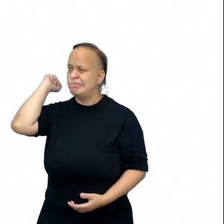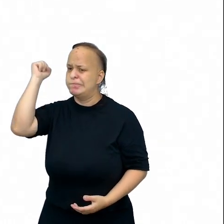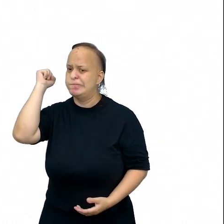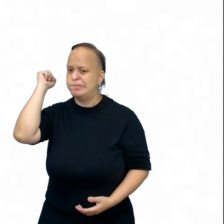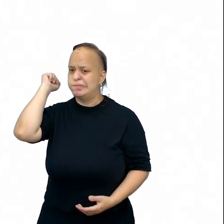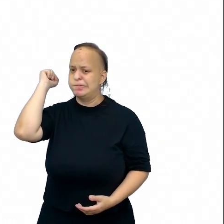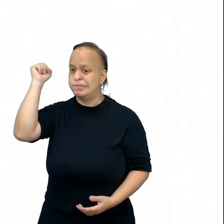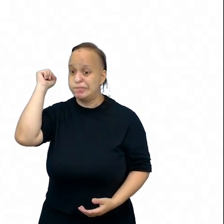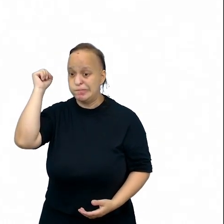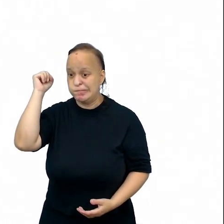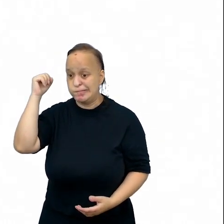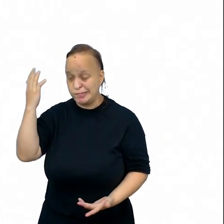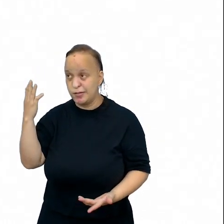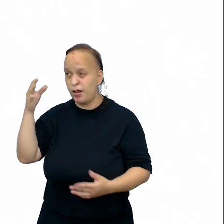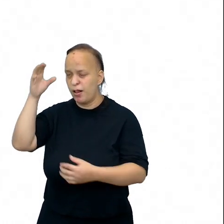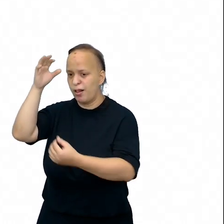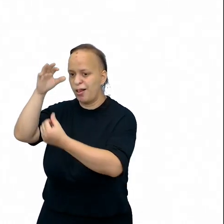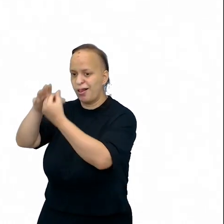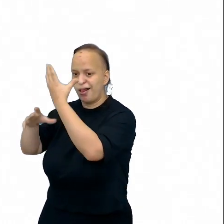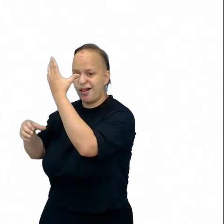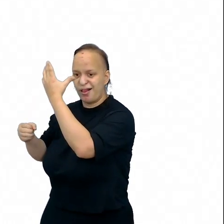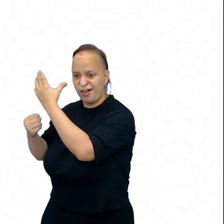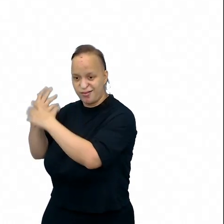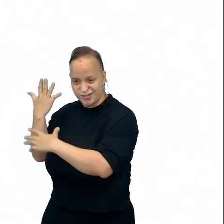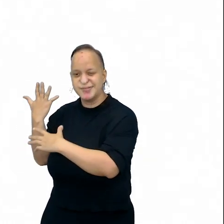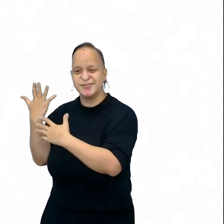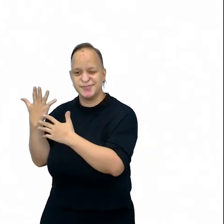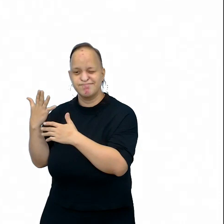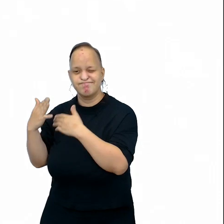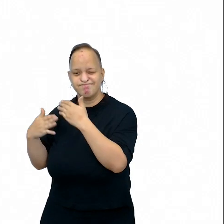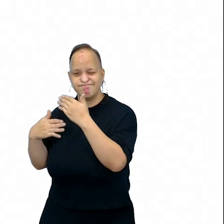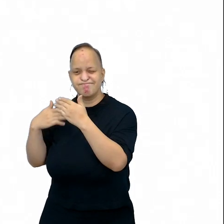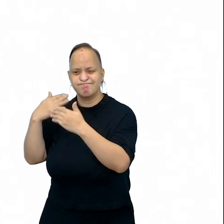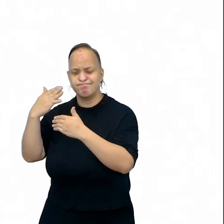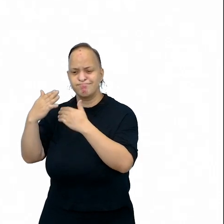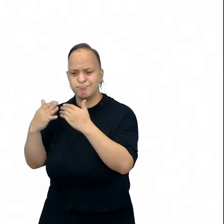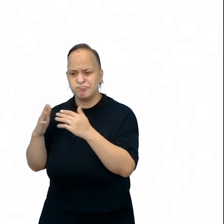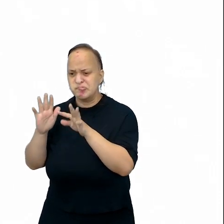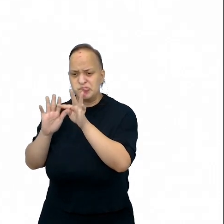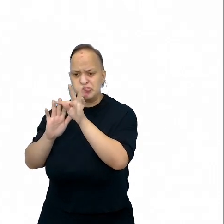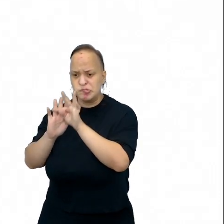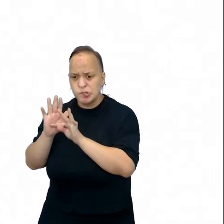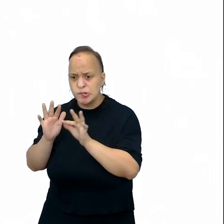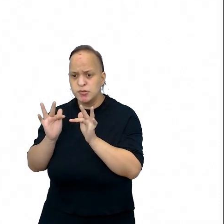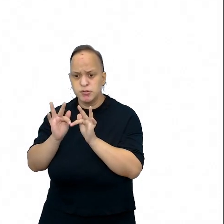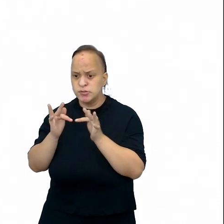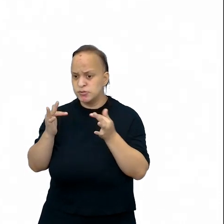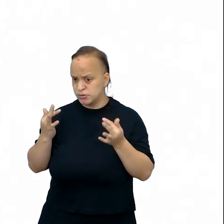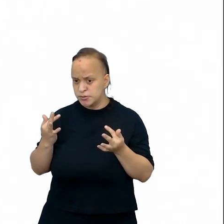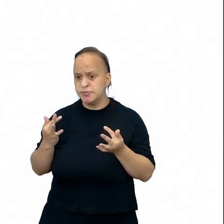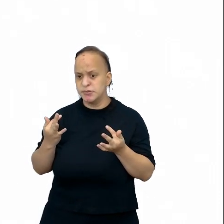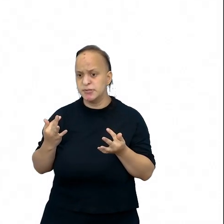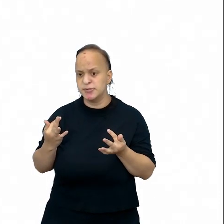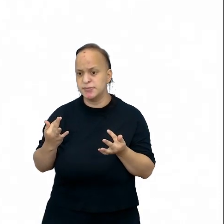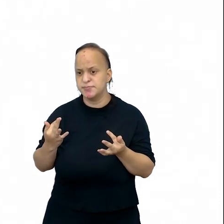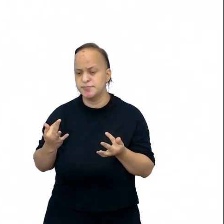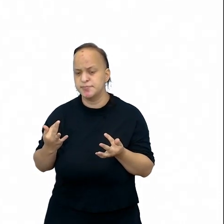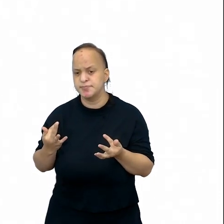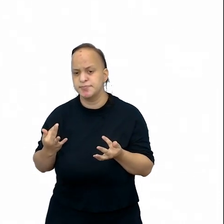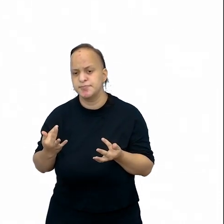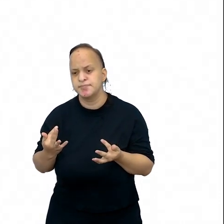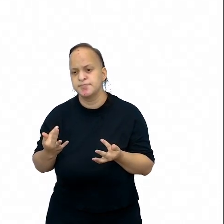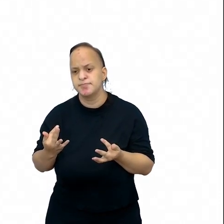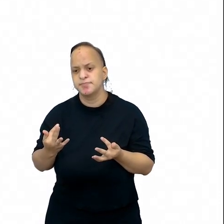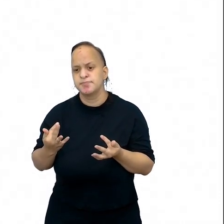o céu, né? Então, trabalhar bastante essa simplicidade, né? Esse jogo oral, e que aqui é óbvio, né? Ela